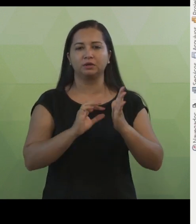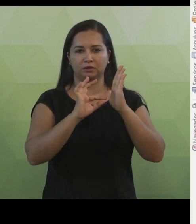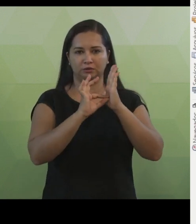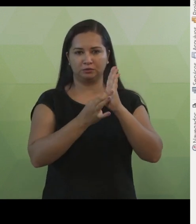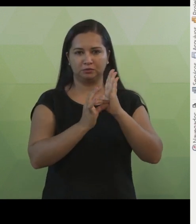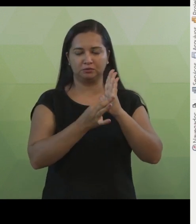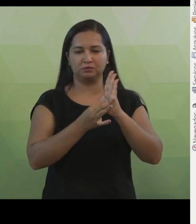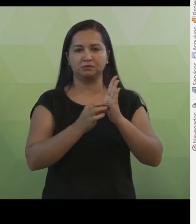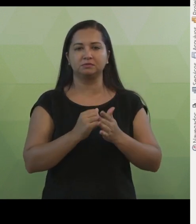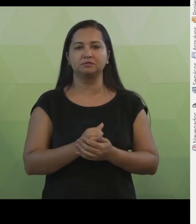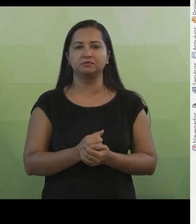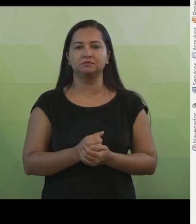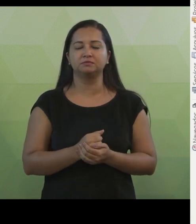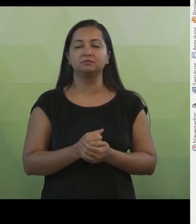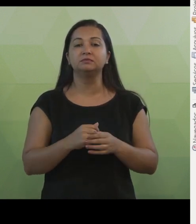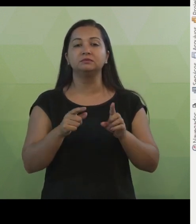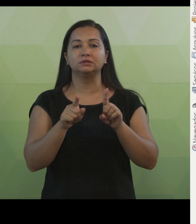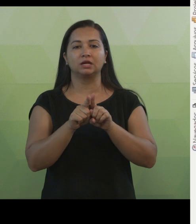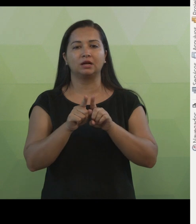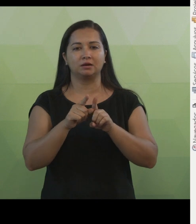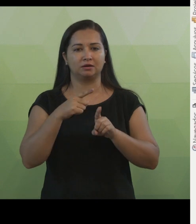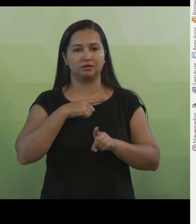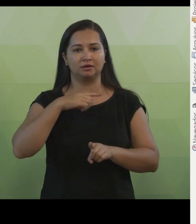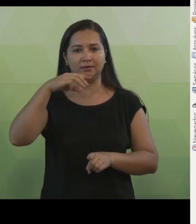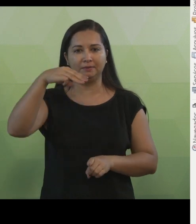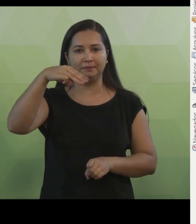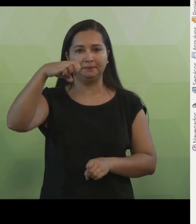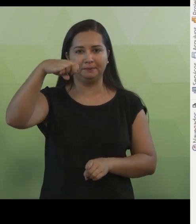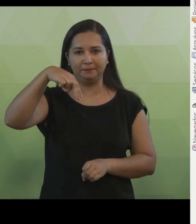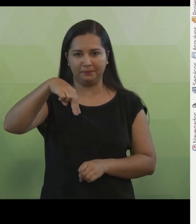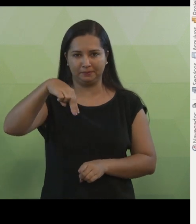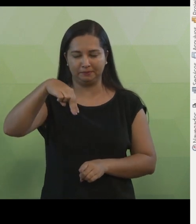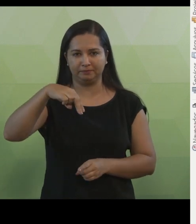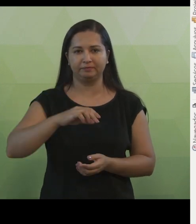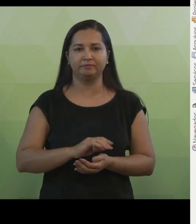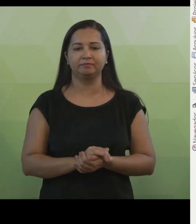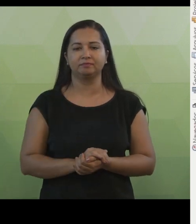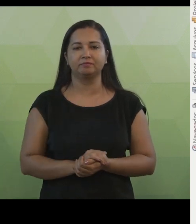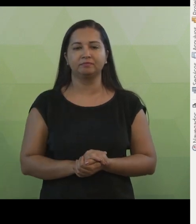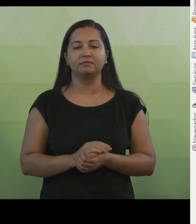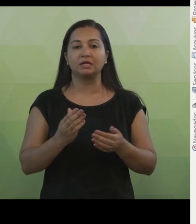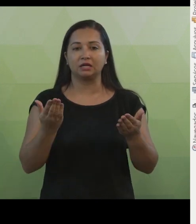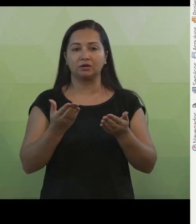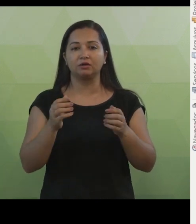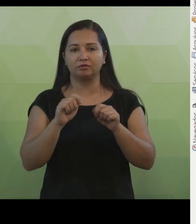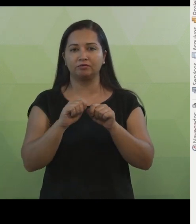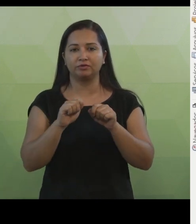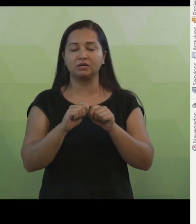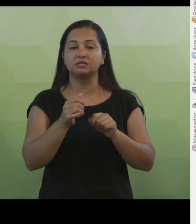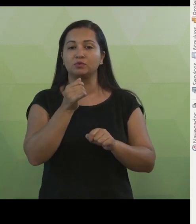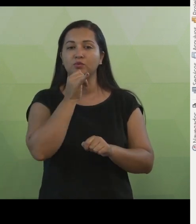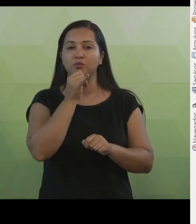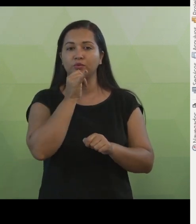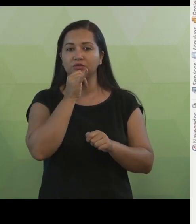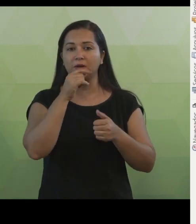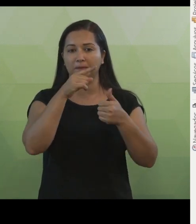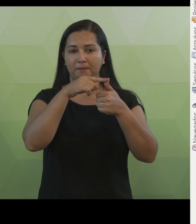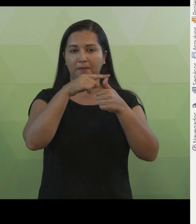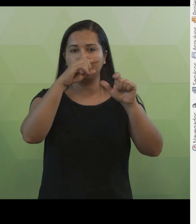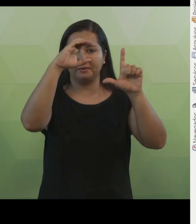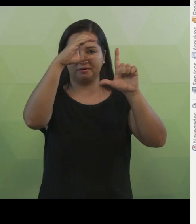Aqui, a definição da classe, que eu chamei aula 1, é o mesmo nome do arquivo, que é da